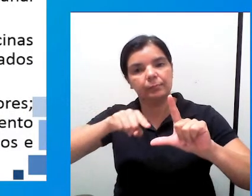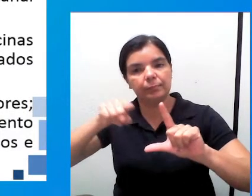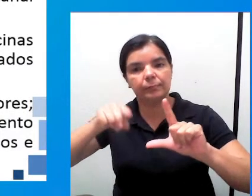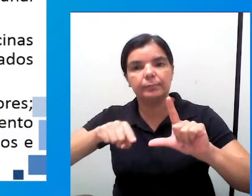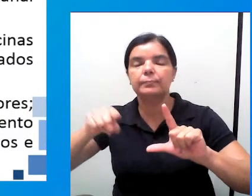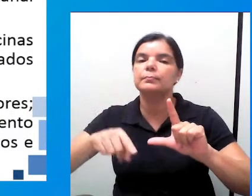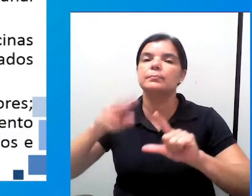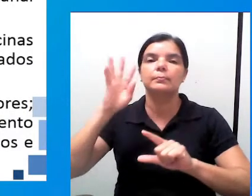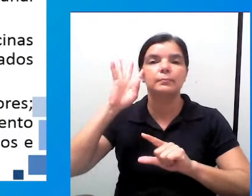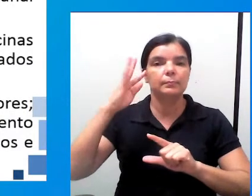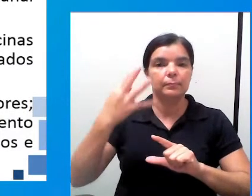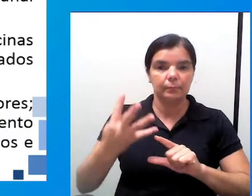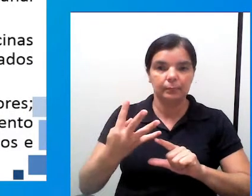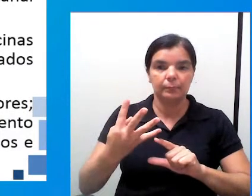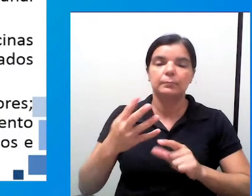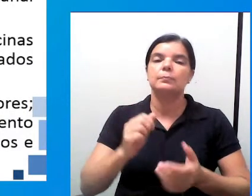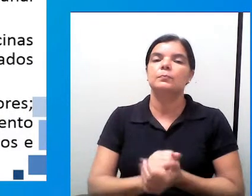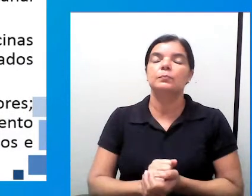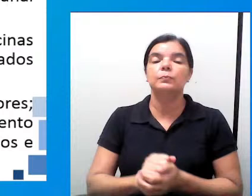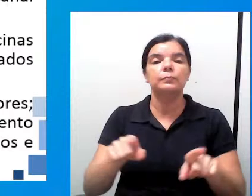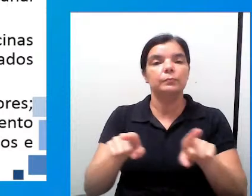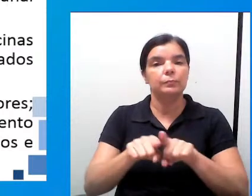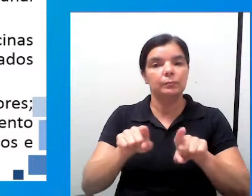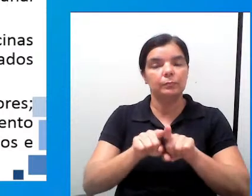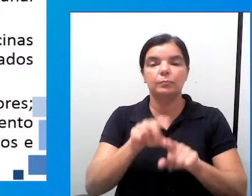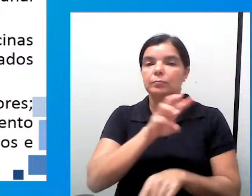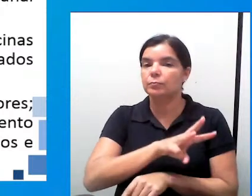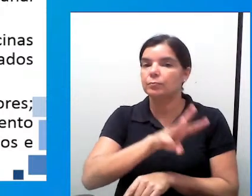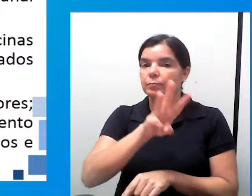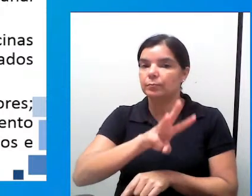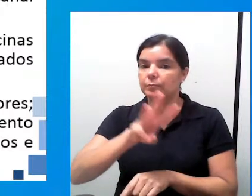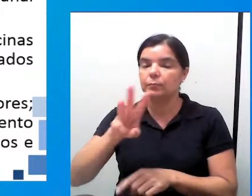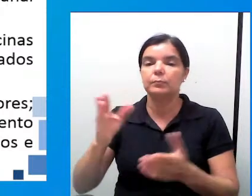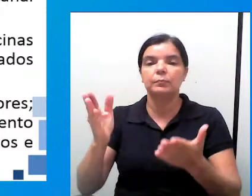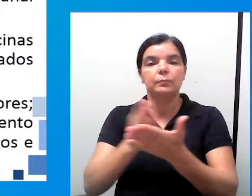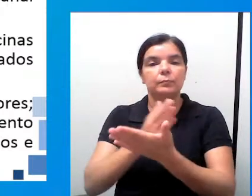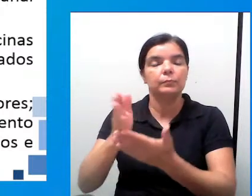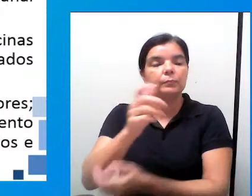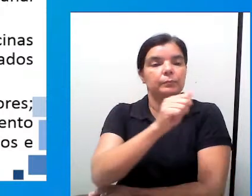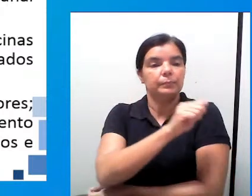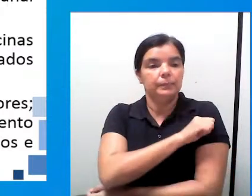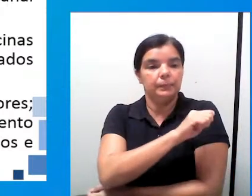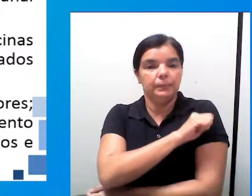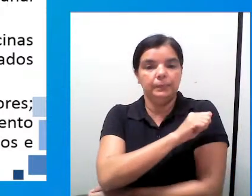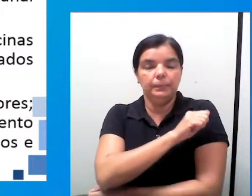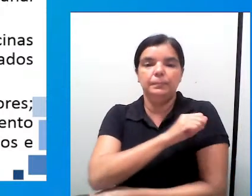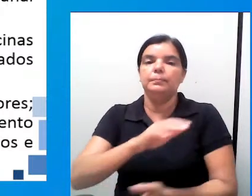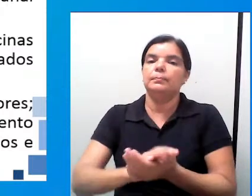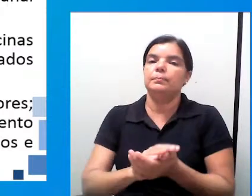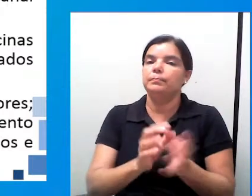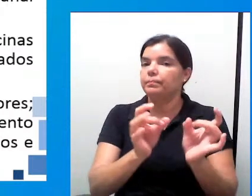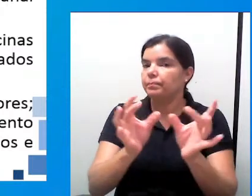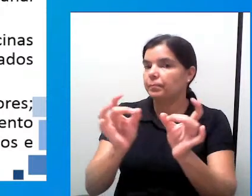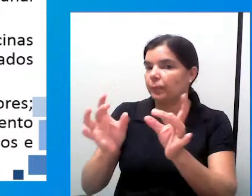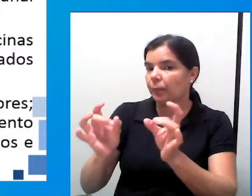enfim. Ou então ele produziu sites, tem alguns alunos que vão lá produzir sites comerciais para